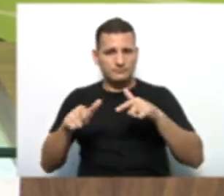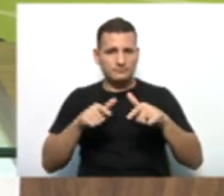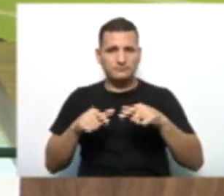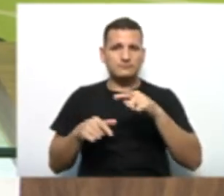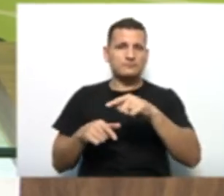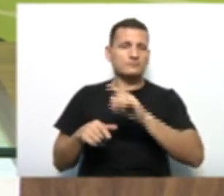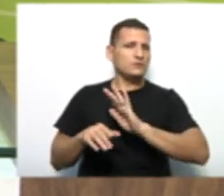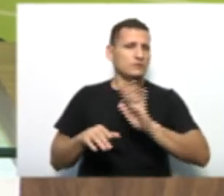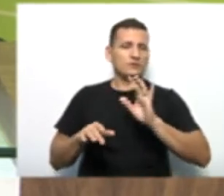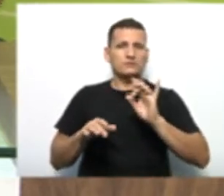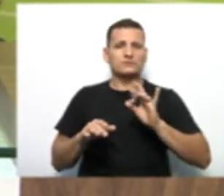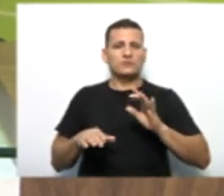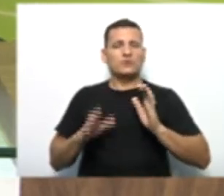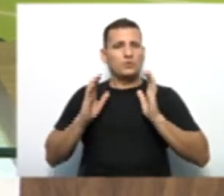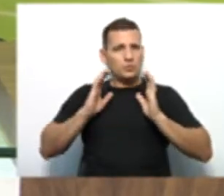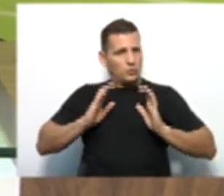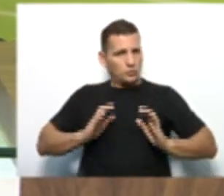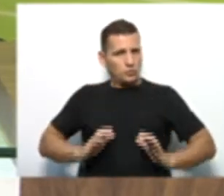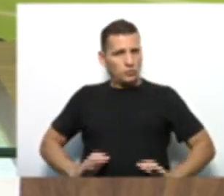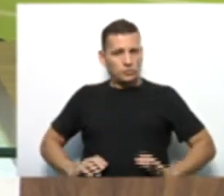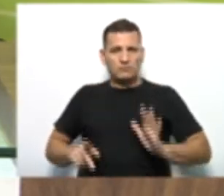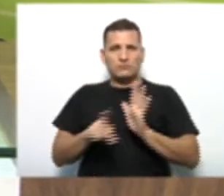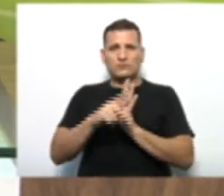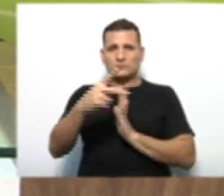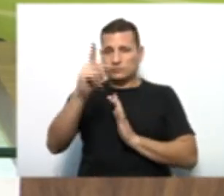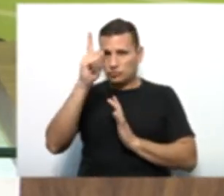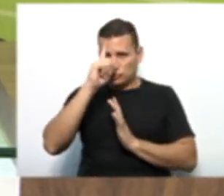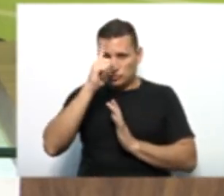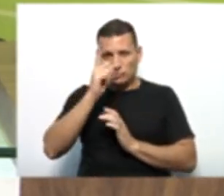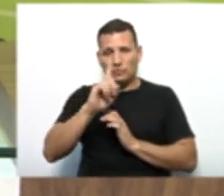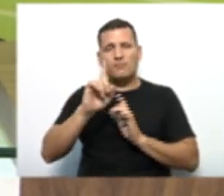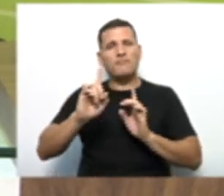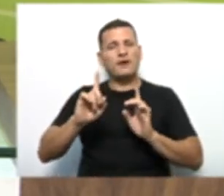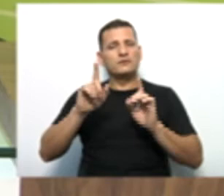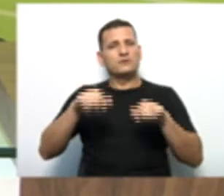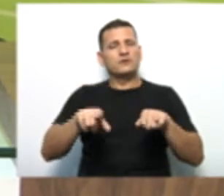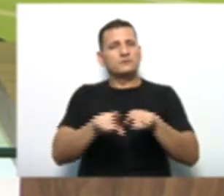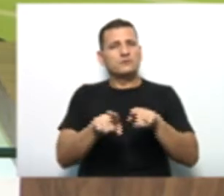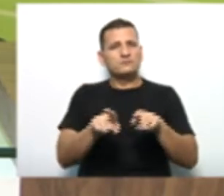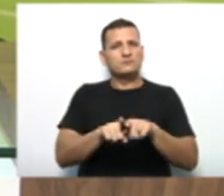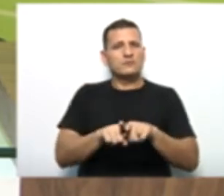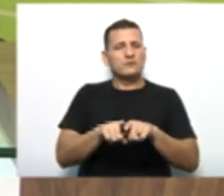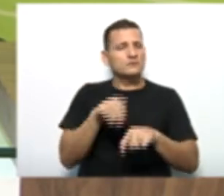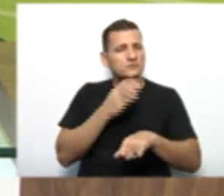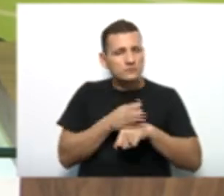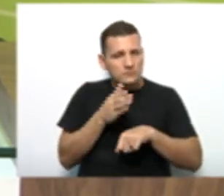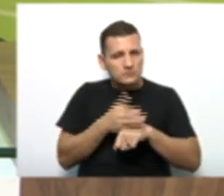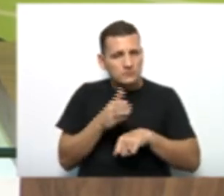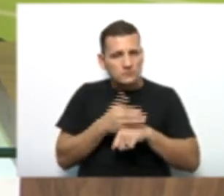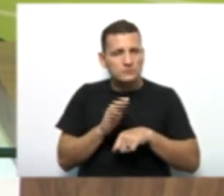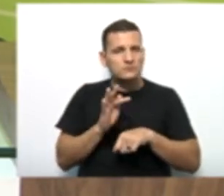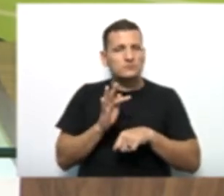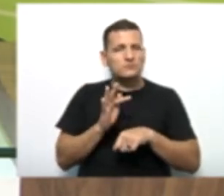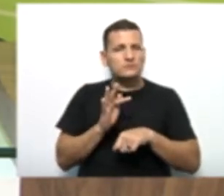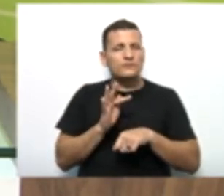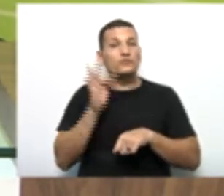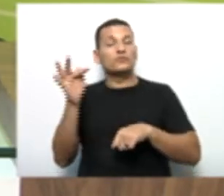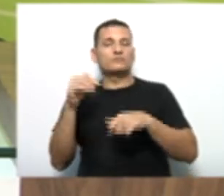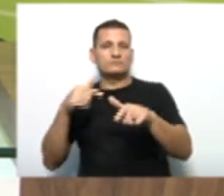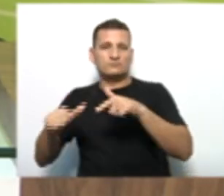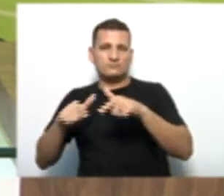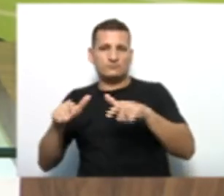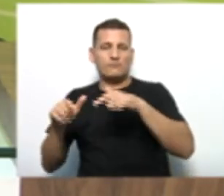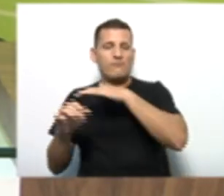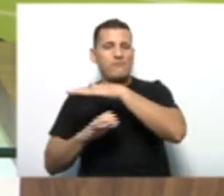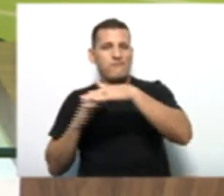apenas uma conduta esperada para o seu cotidiano, para o seu dia a dia, mas já é uma preparação sua para o mercado de trabalho, para o